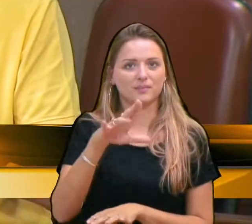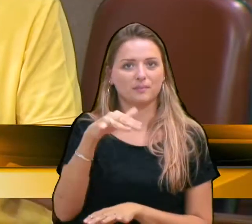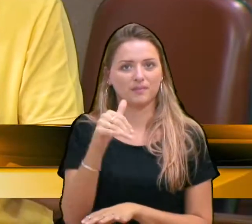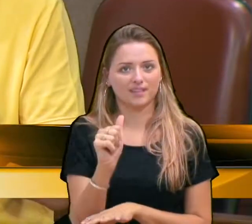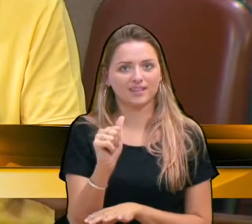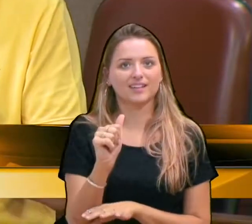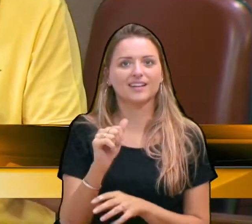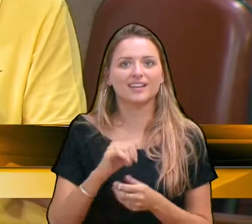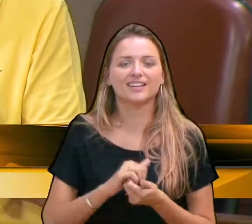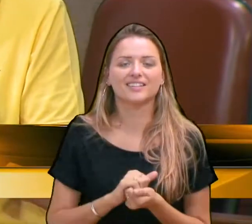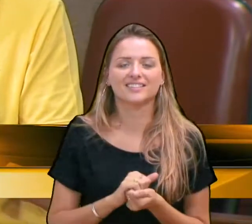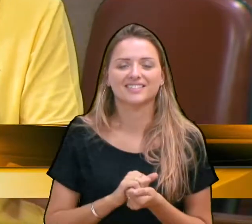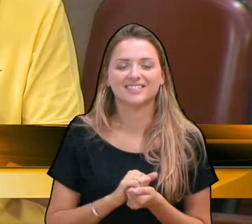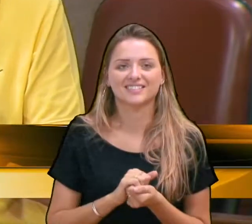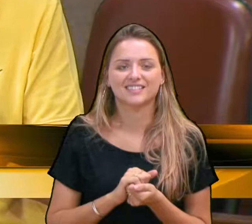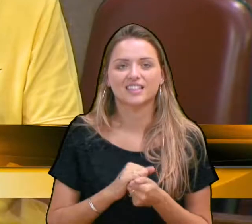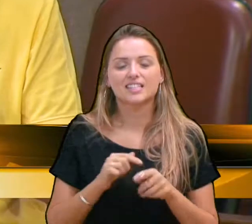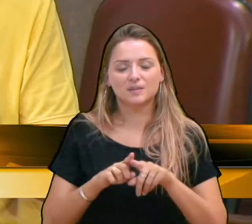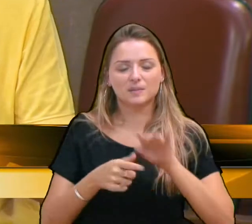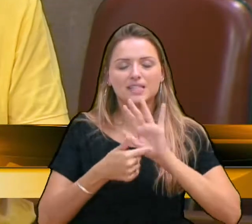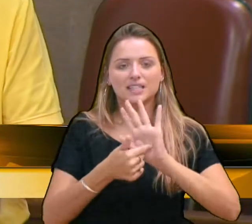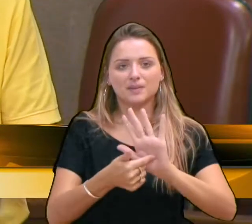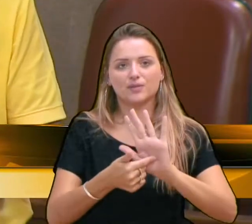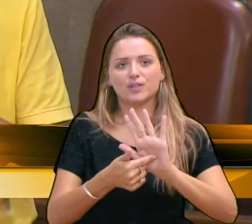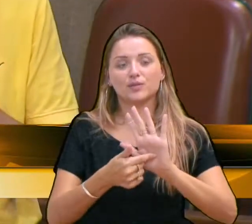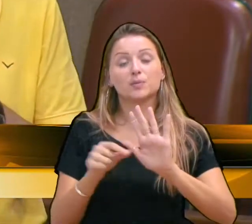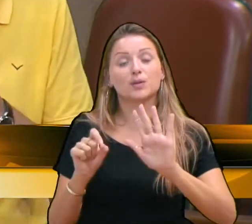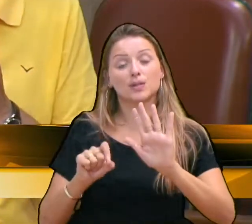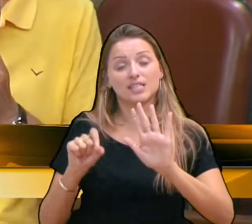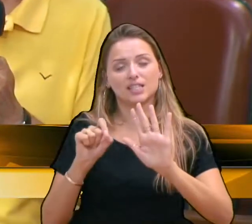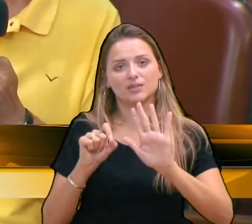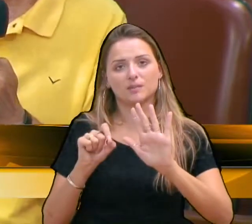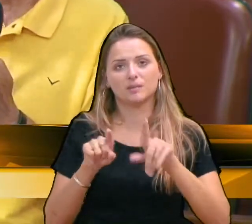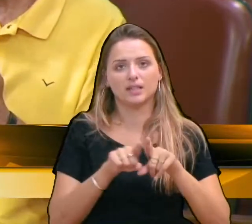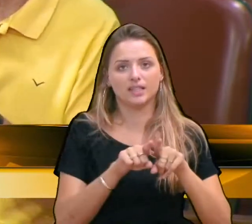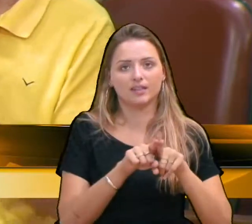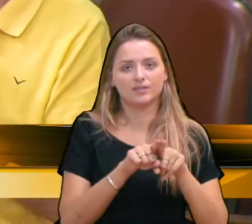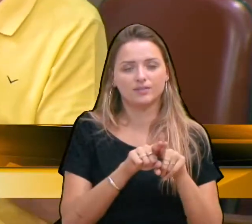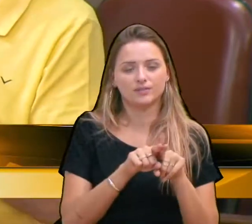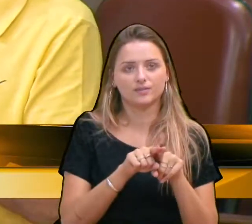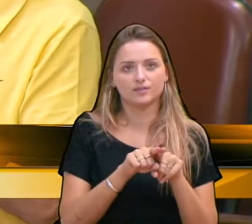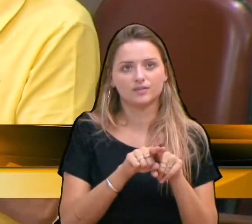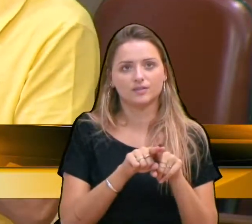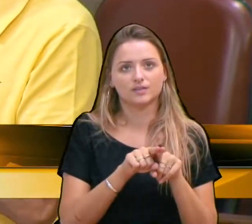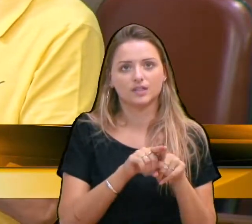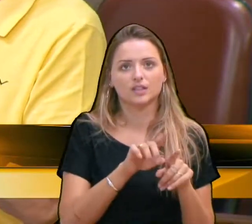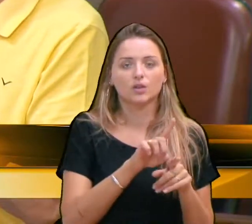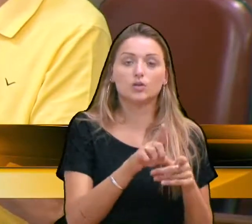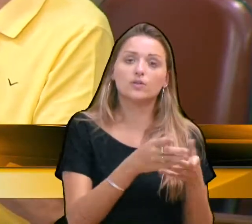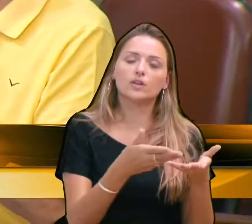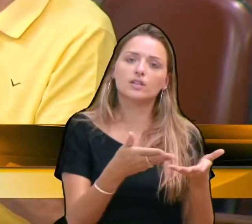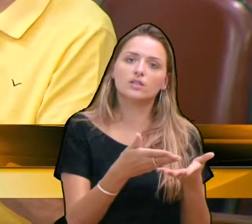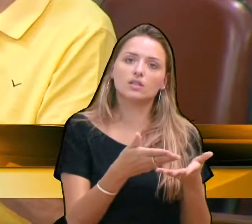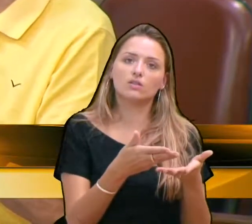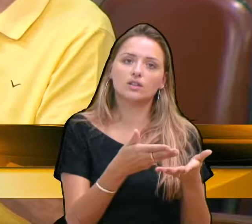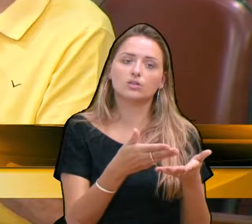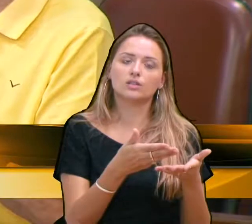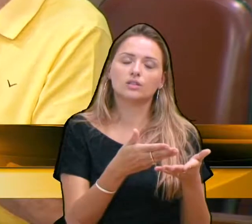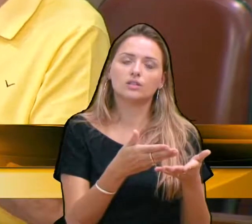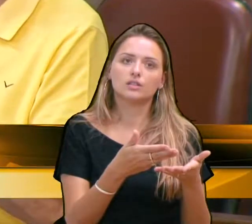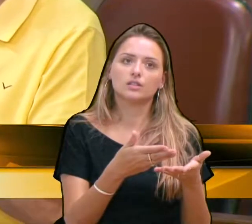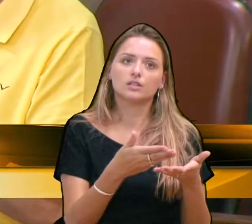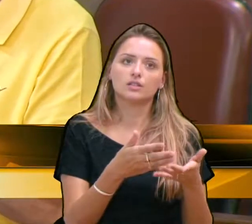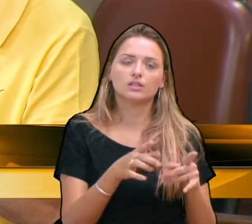ao prefeito, Vossa Excelência, que tem trânsito livre com o prefeito, para que não se deixe de fora aquele trecho de Santa Lúcia